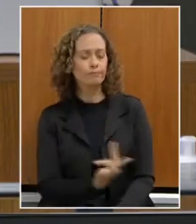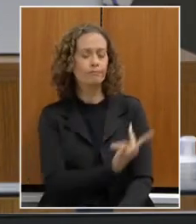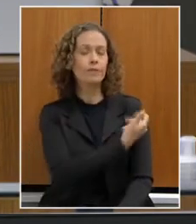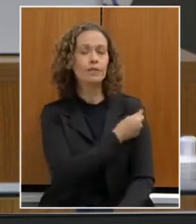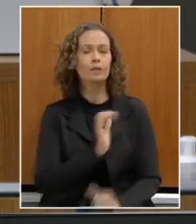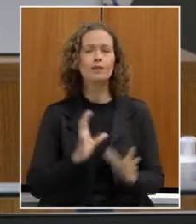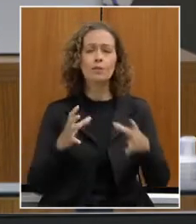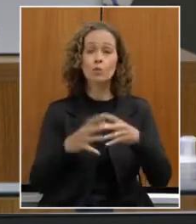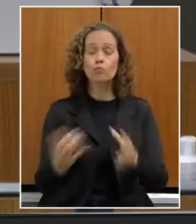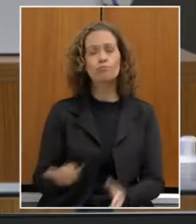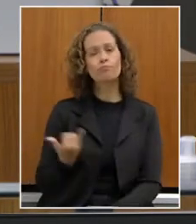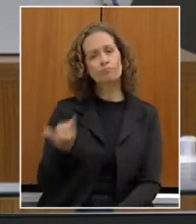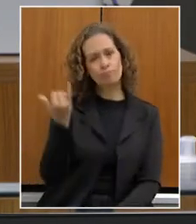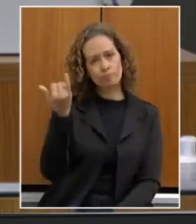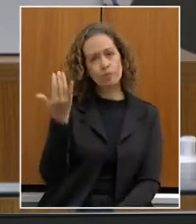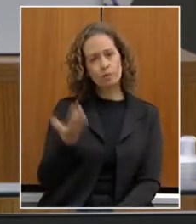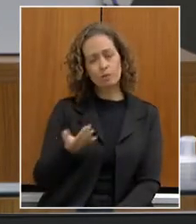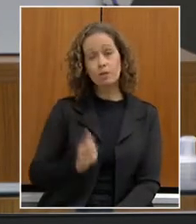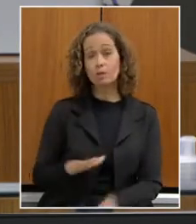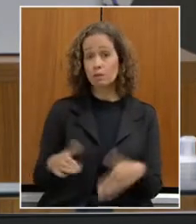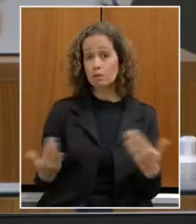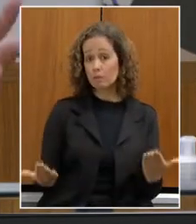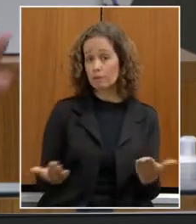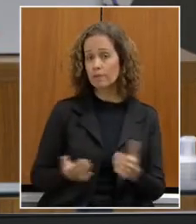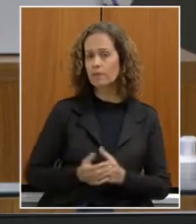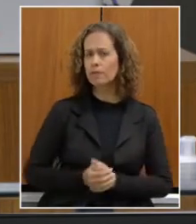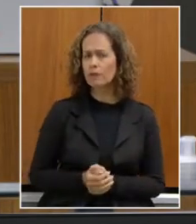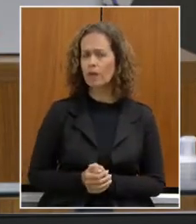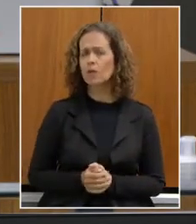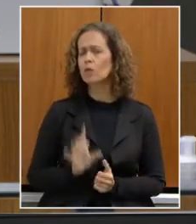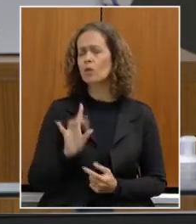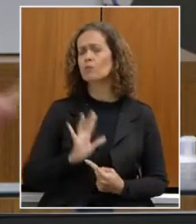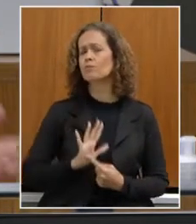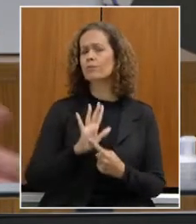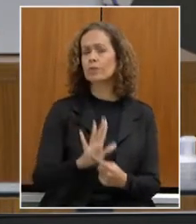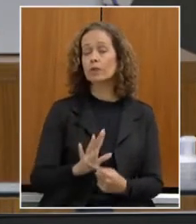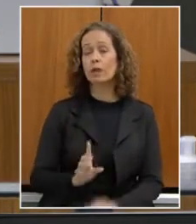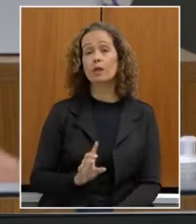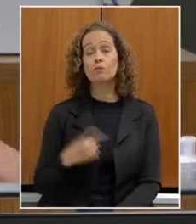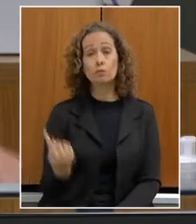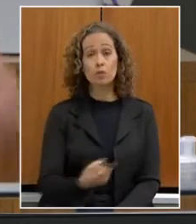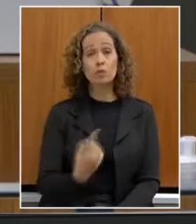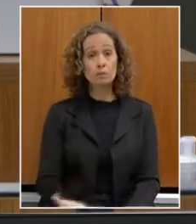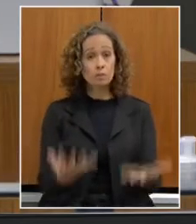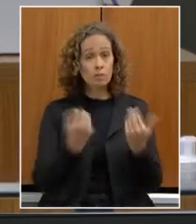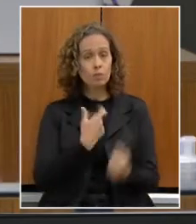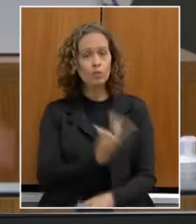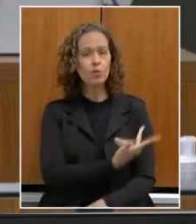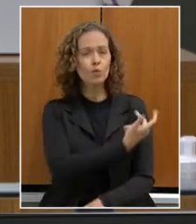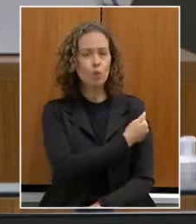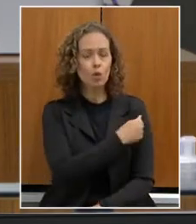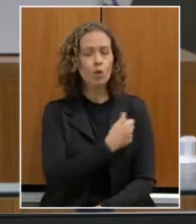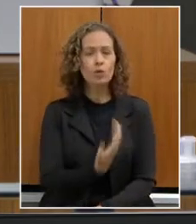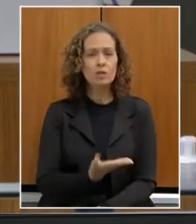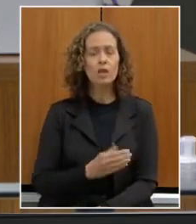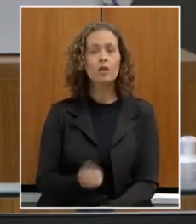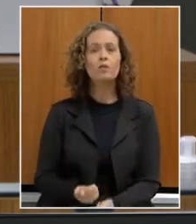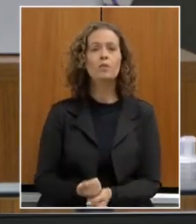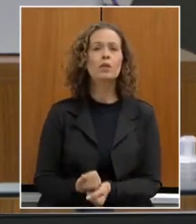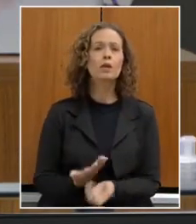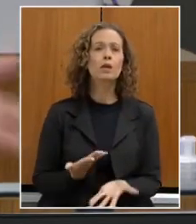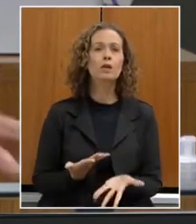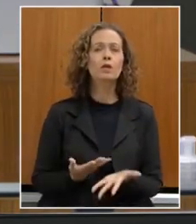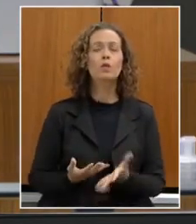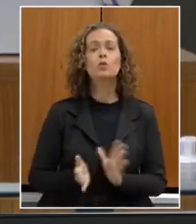importantes então é só destacar que estamos ainda recebendo dose para trabalhador de educação que está acima na